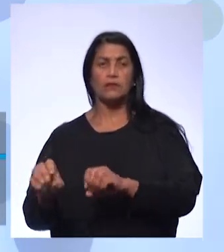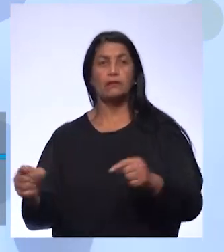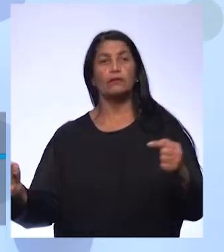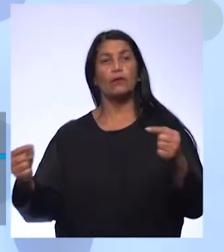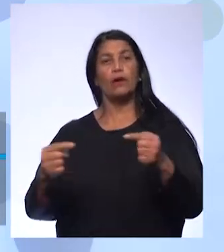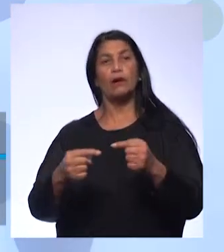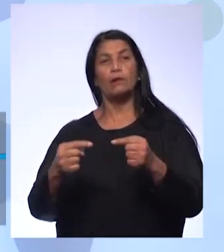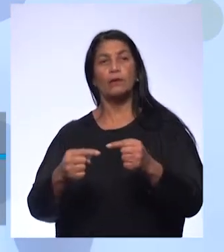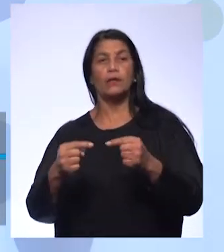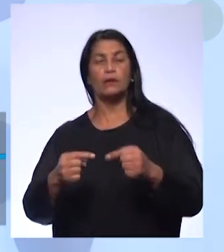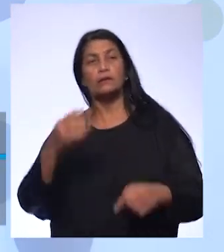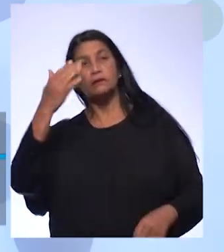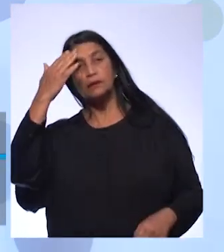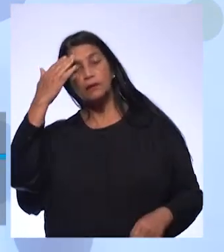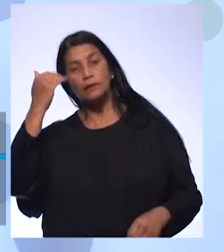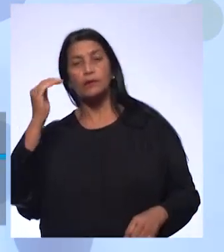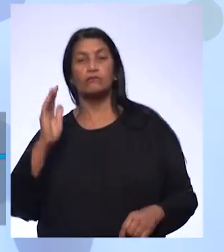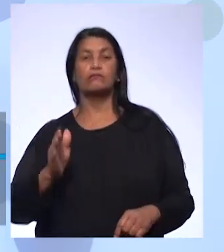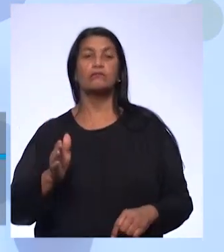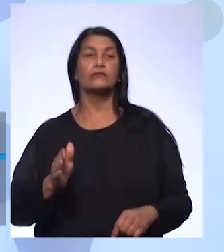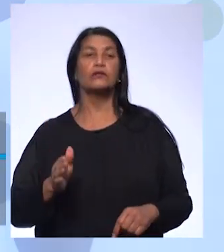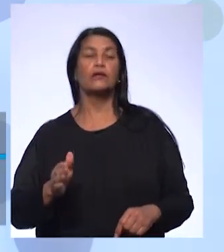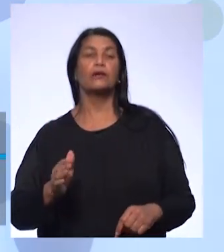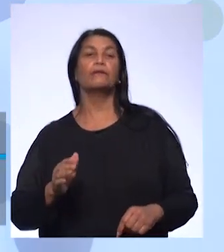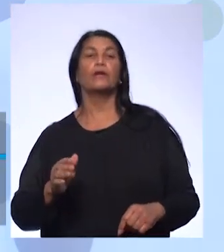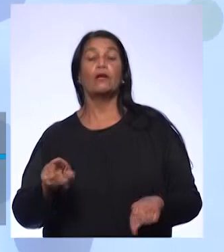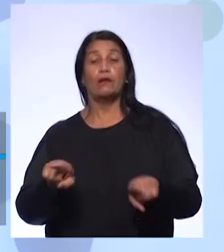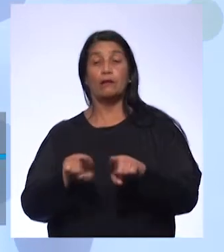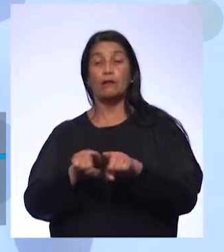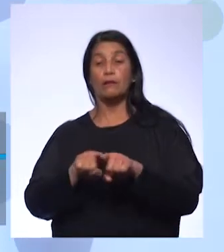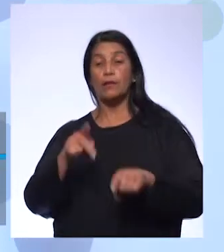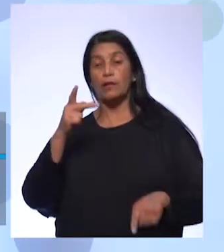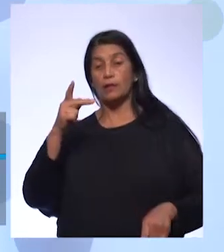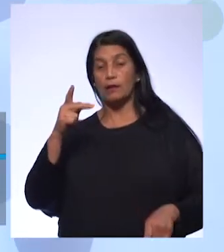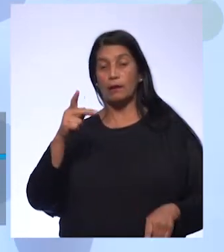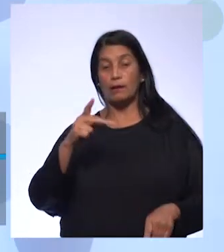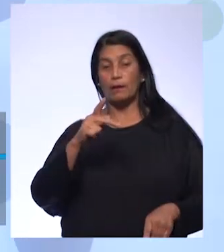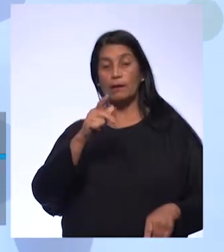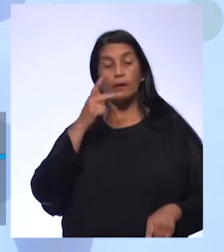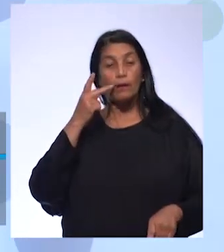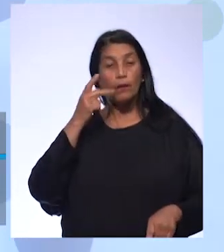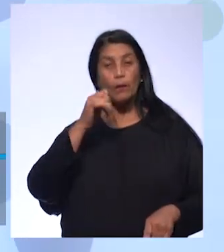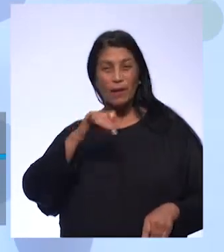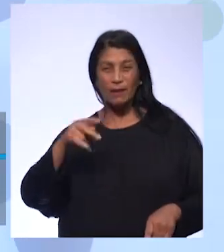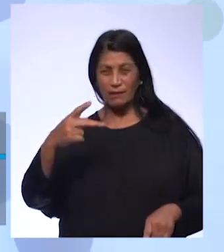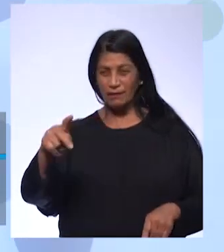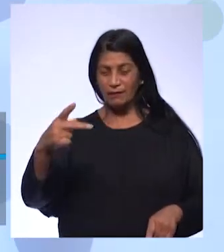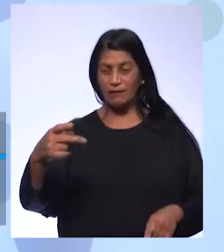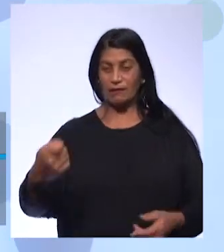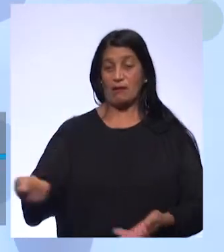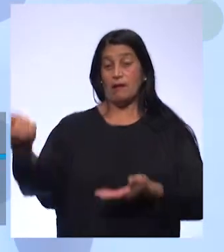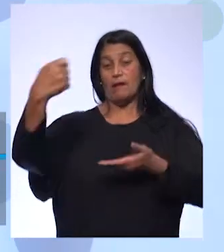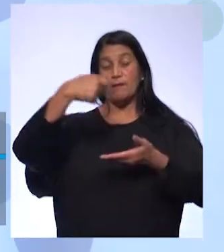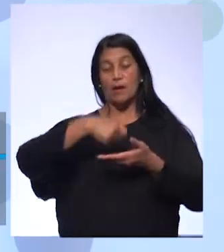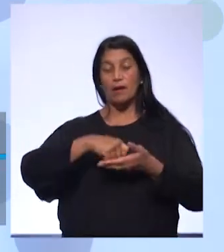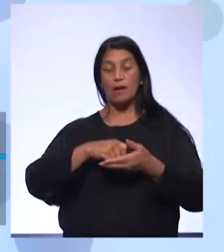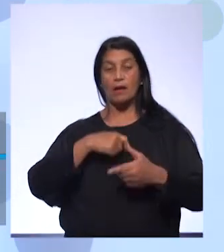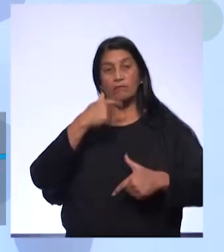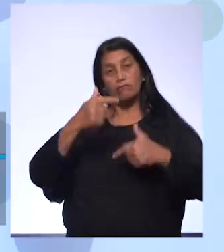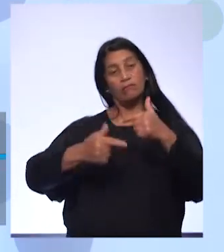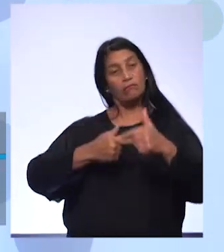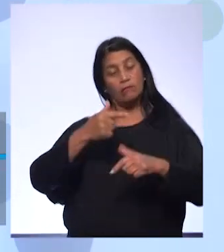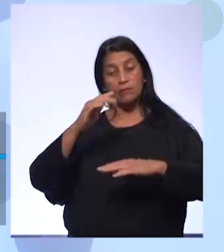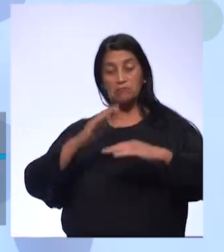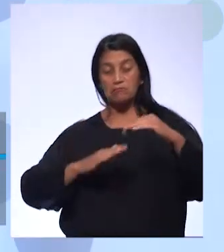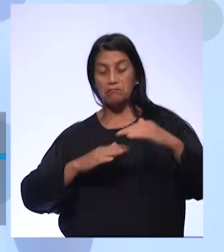nossa vocação e, provavelmente, os pais dos estudantes nos pagariam com aquilo que eles também produzem. Então, a roupa que